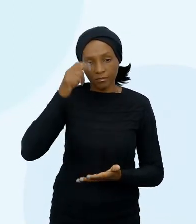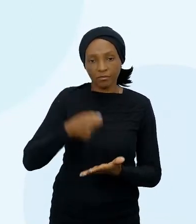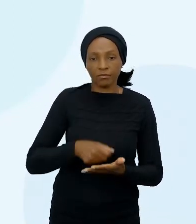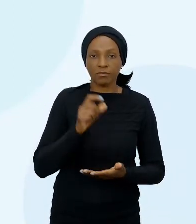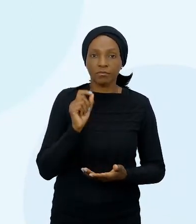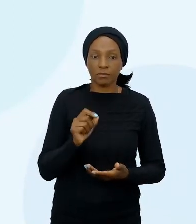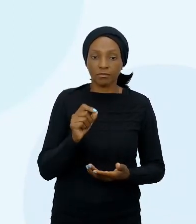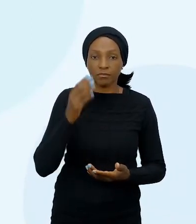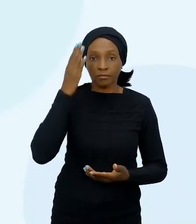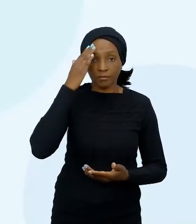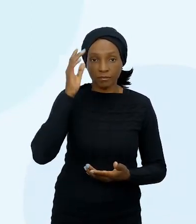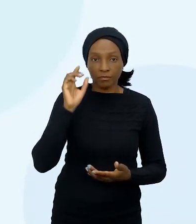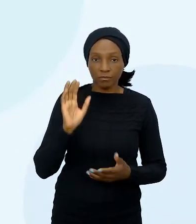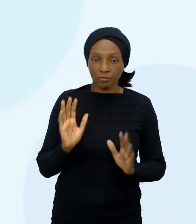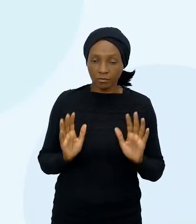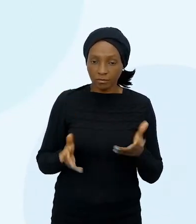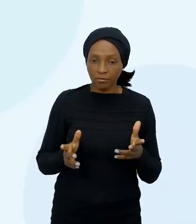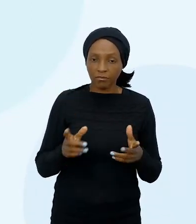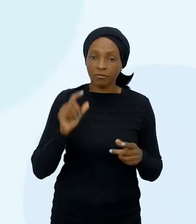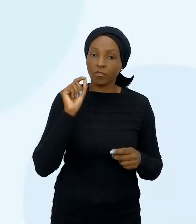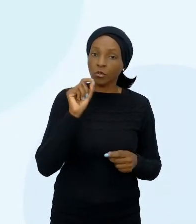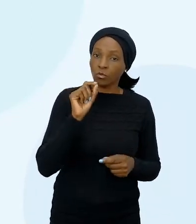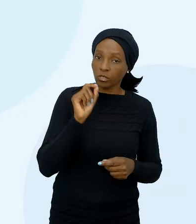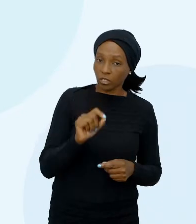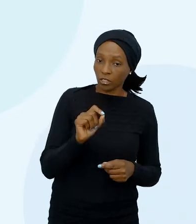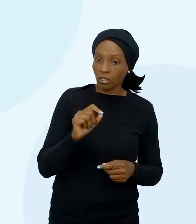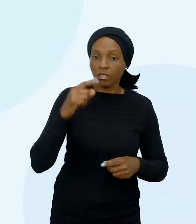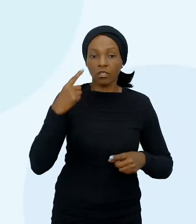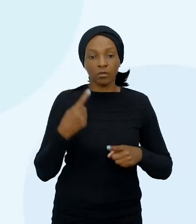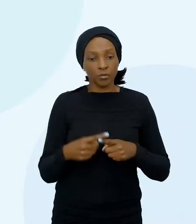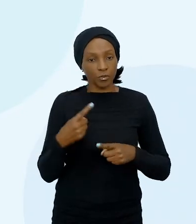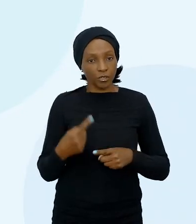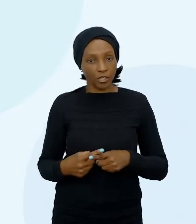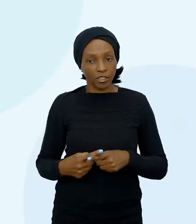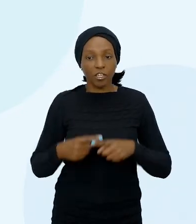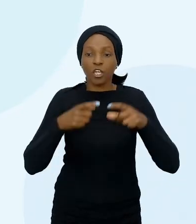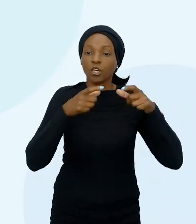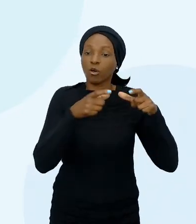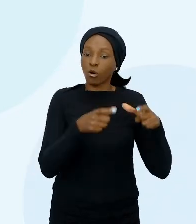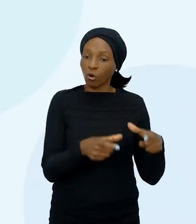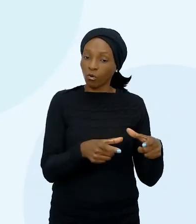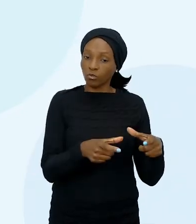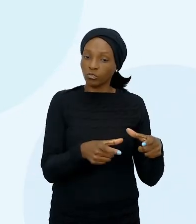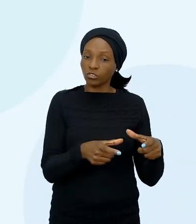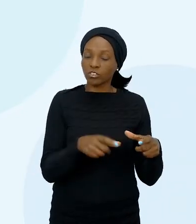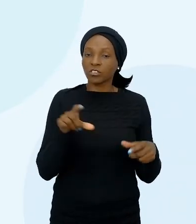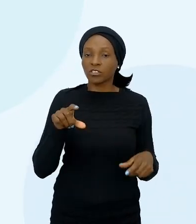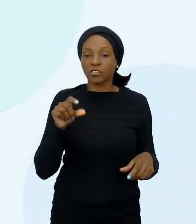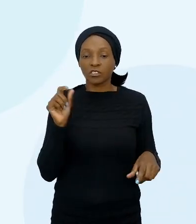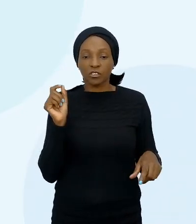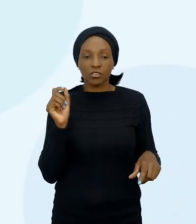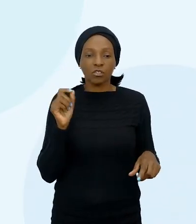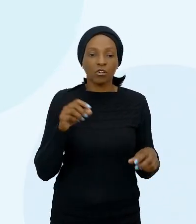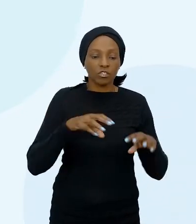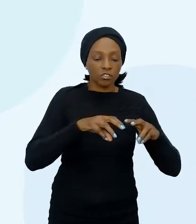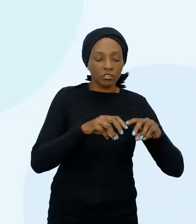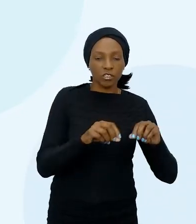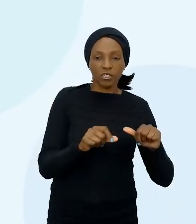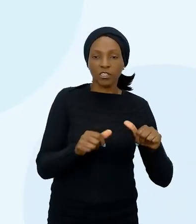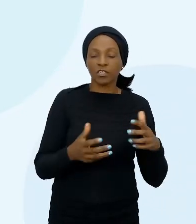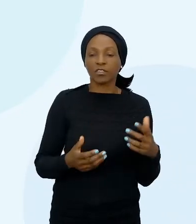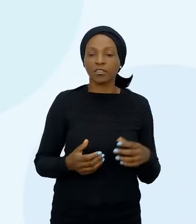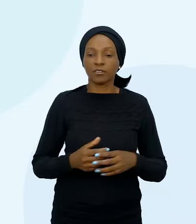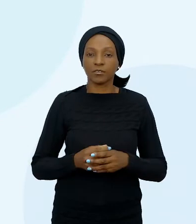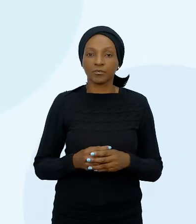sabemos o que fazer, né? O porquê fazer, onde fazer, né? A escolha do terreno, as